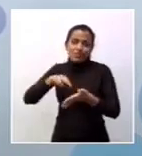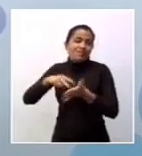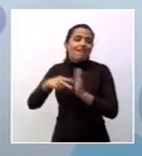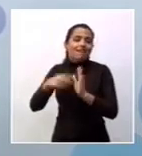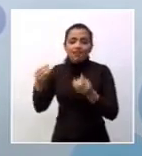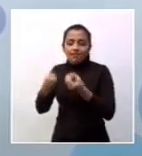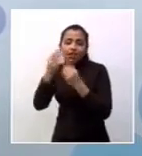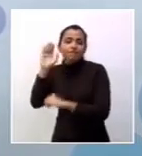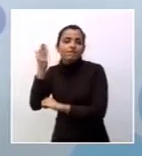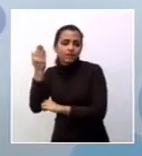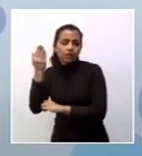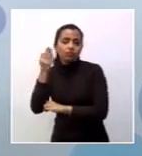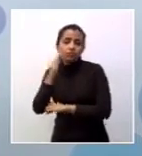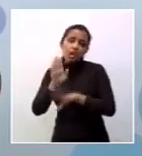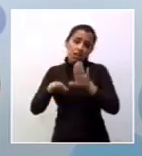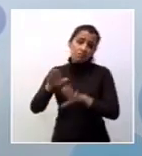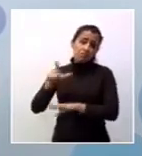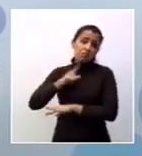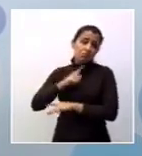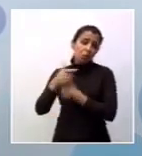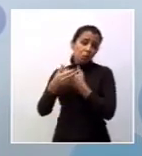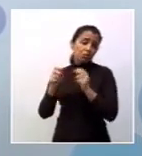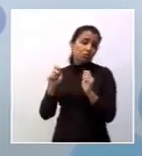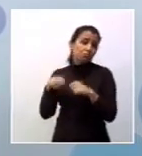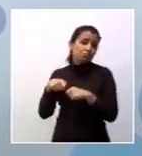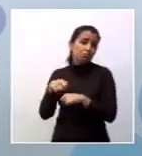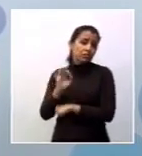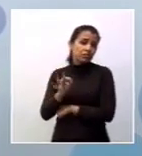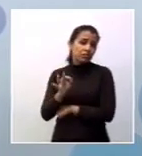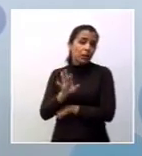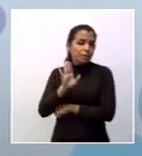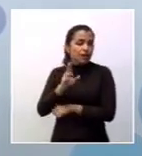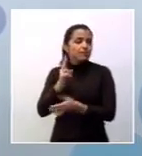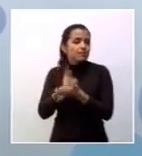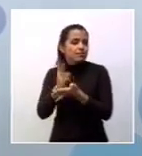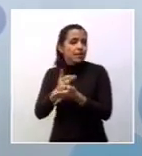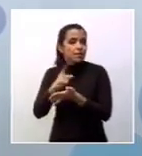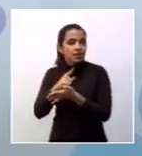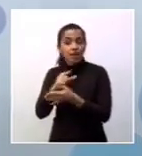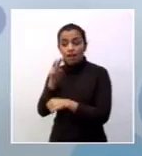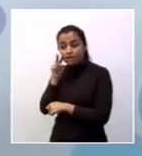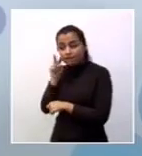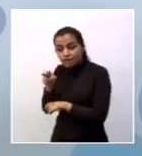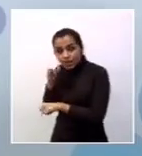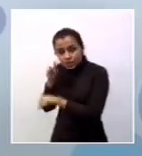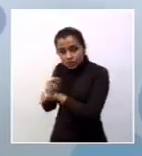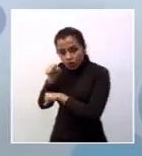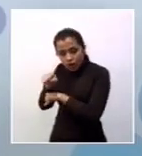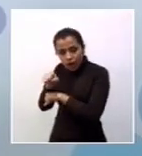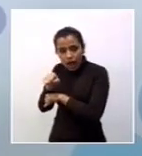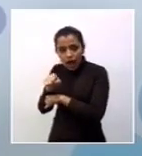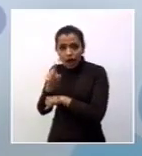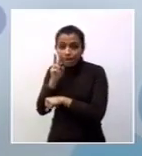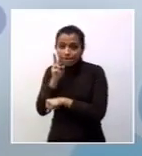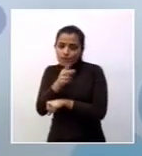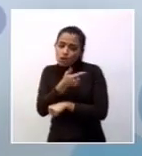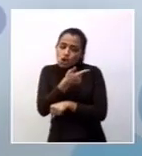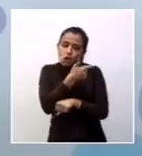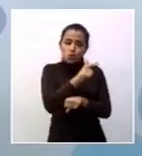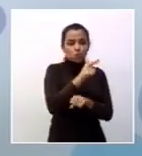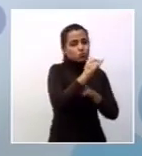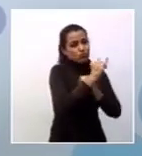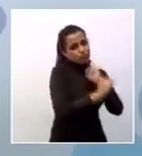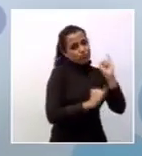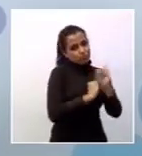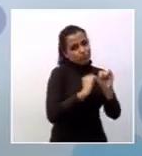matérias na Wikipédia que são muito úteis. Mas é sempre bom dar uma segunda checada, porque às vezes as pessoas editam fatos,